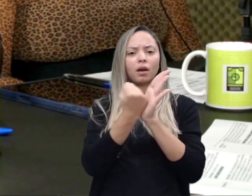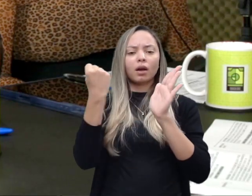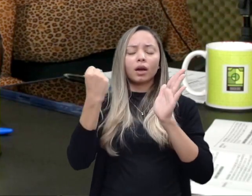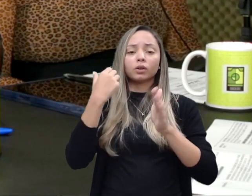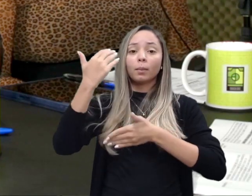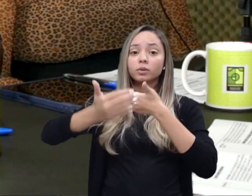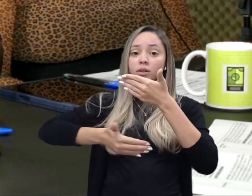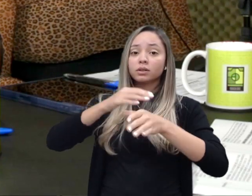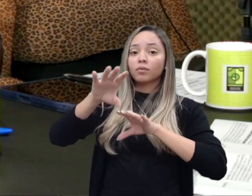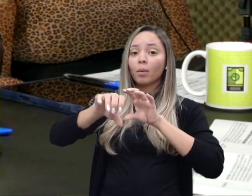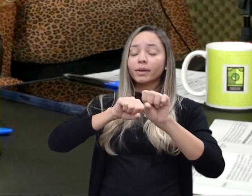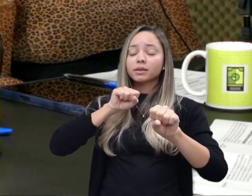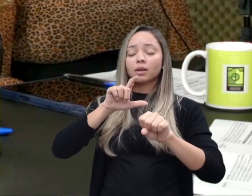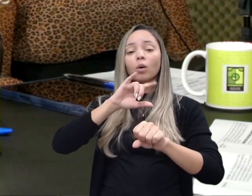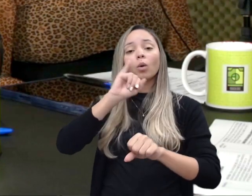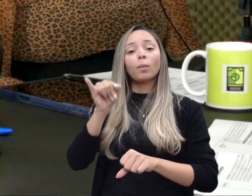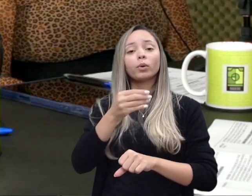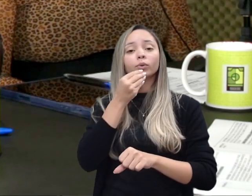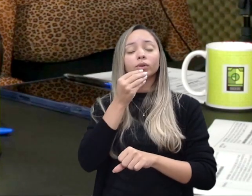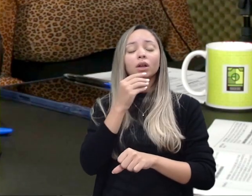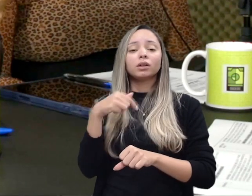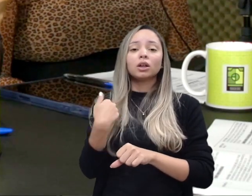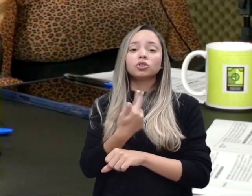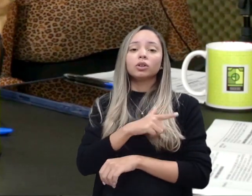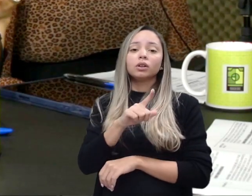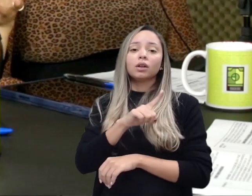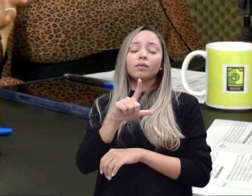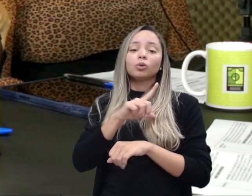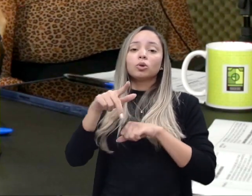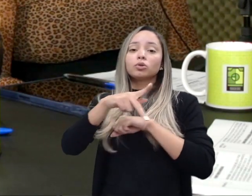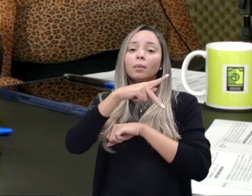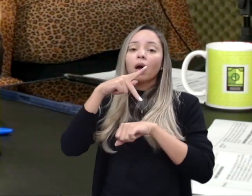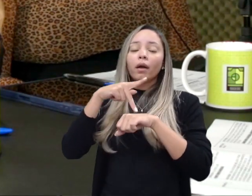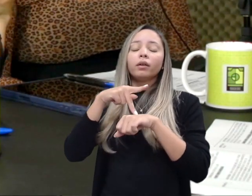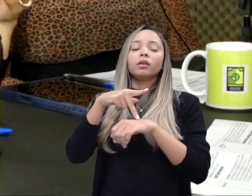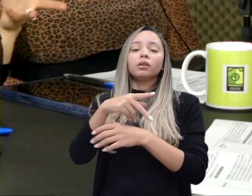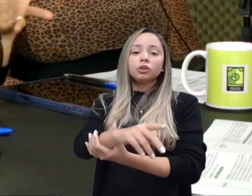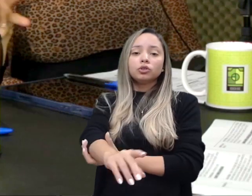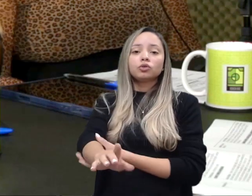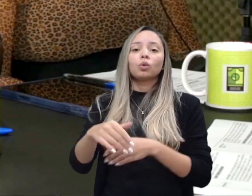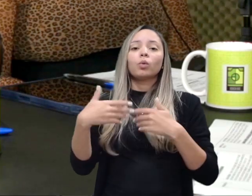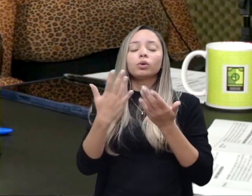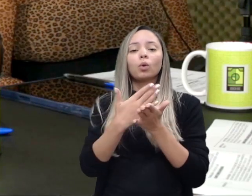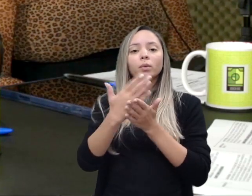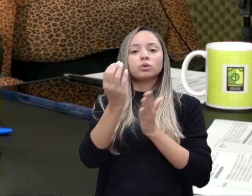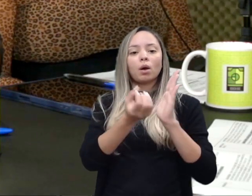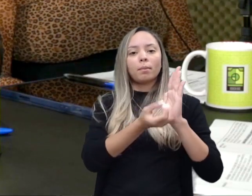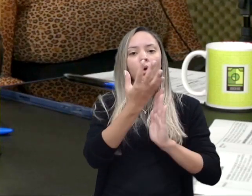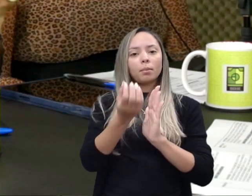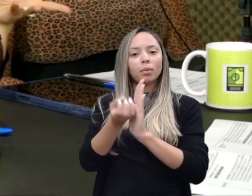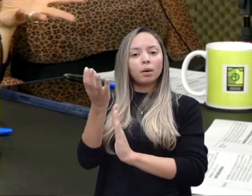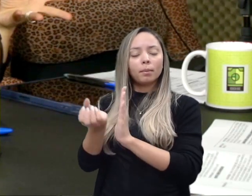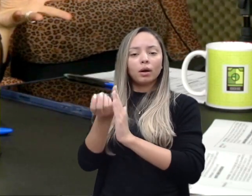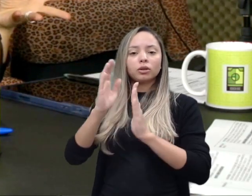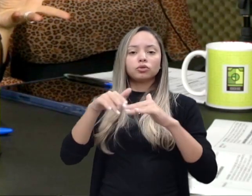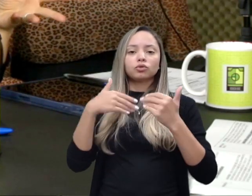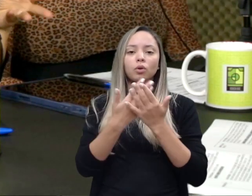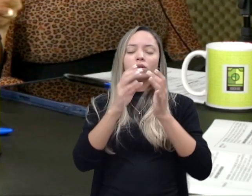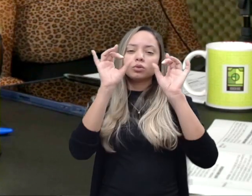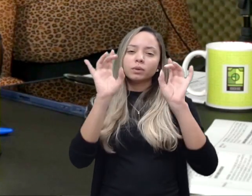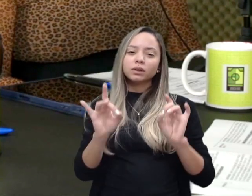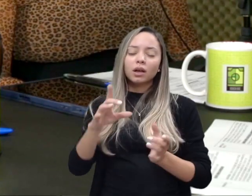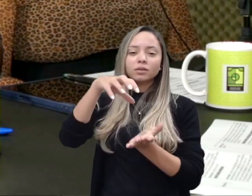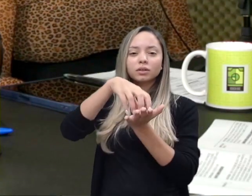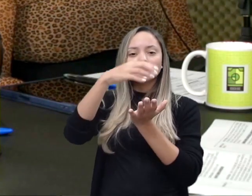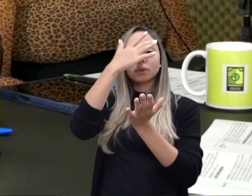formação, de oportunidades que a gente teve no nosso país, né, quando começaram a surgir as escolas especiais, né, centros para pessoas com deficiência, era